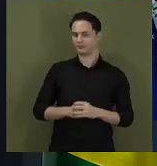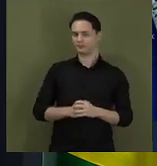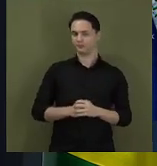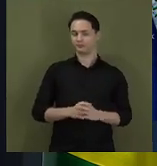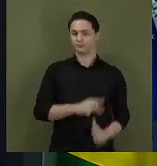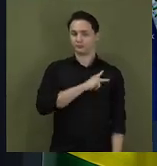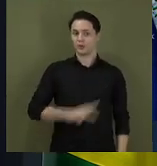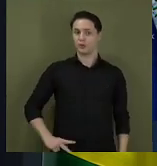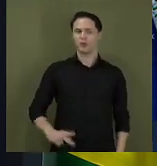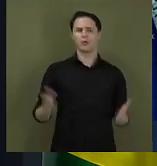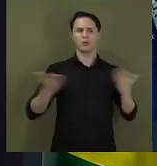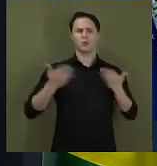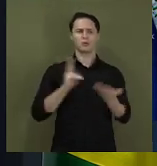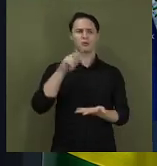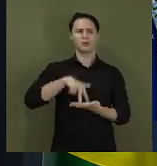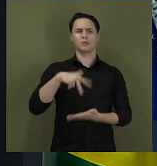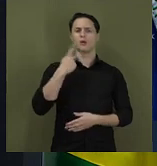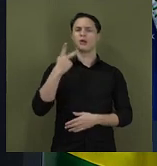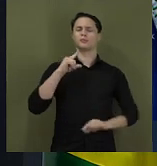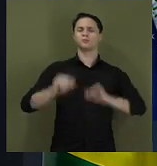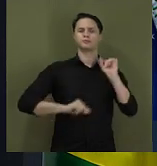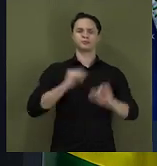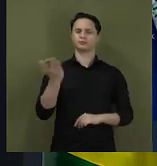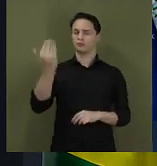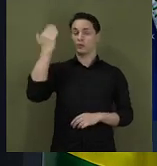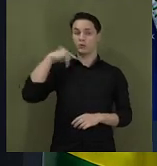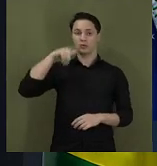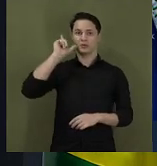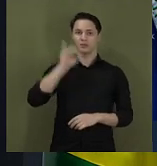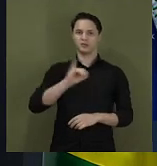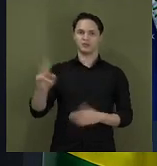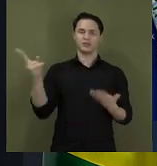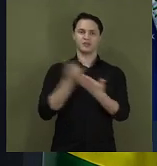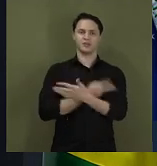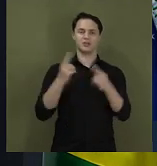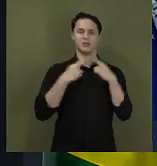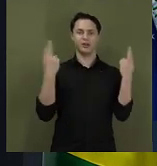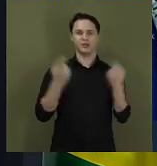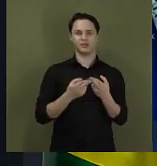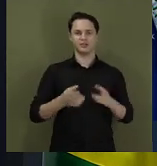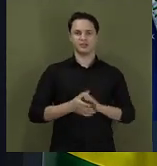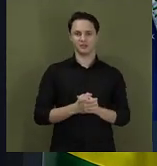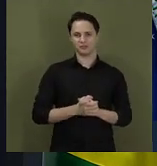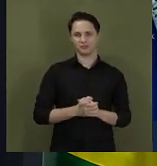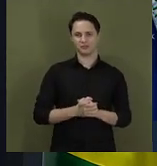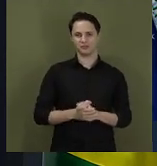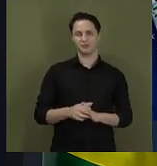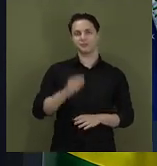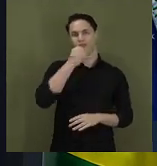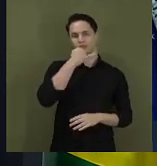eu vou falar hoje era o que eu falaria ontem se nós tivéssemos tido sessão. Infelizmente, por